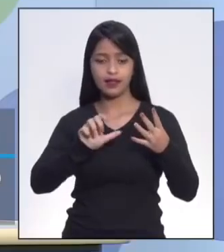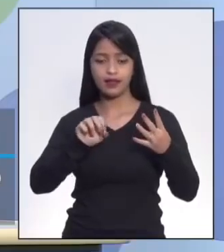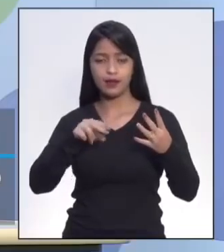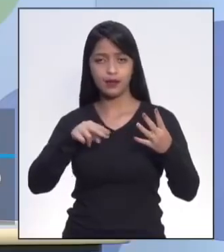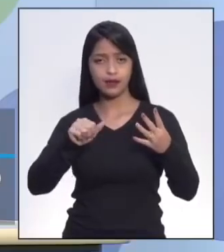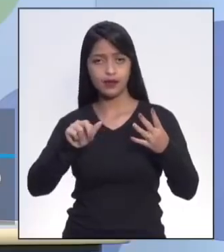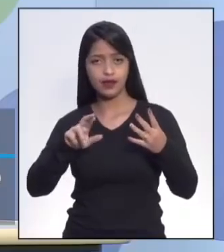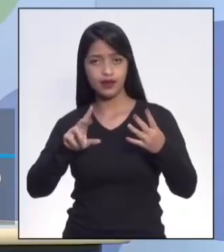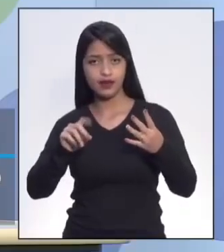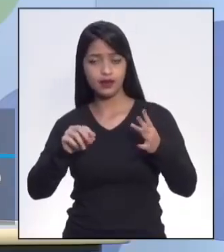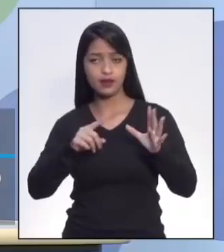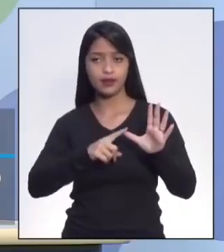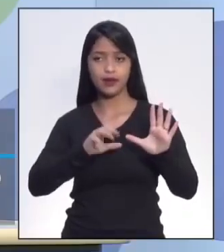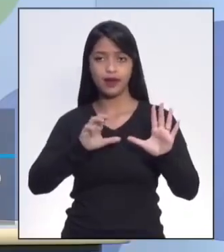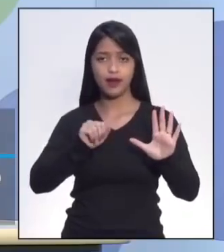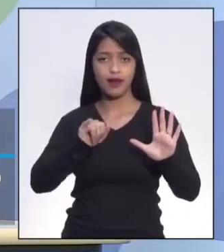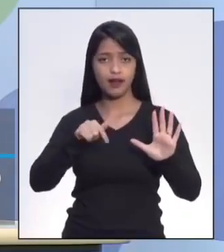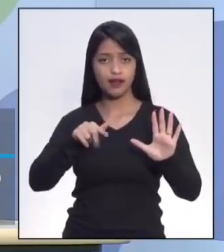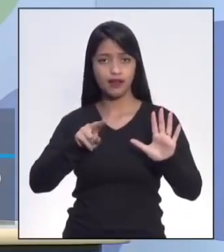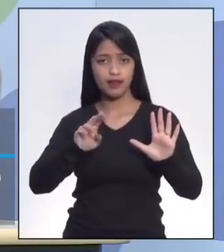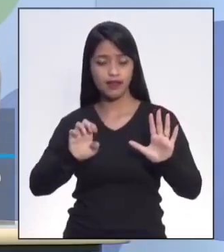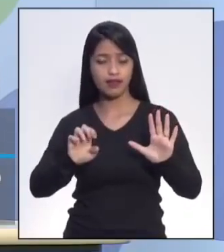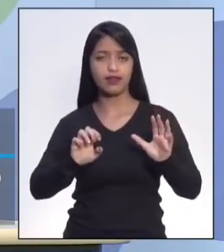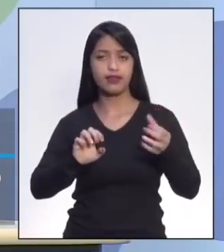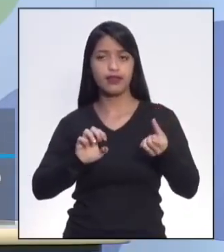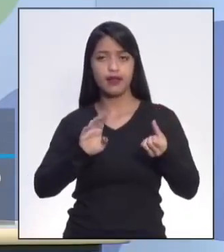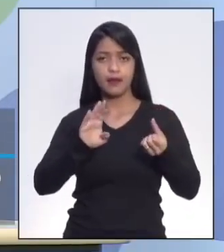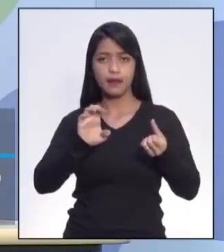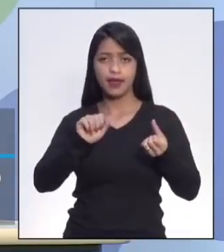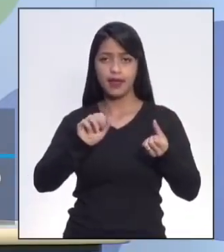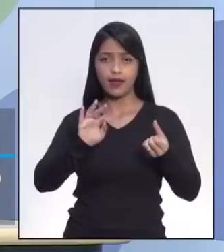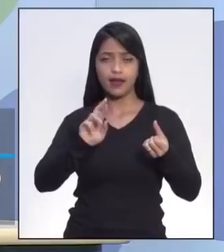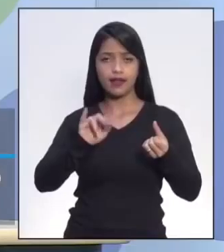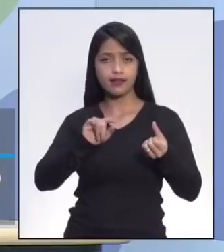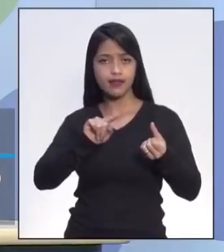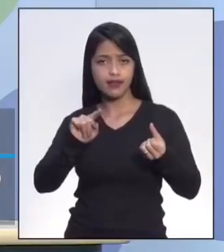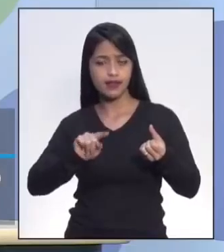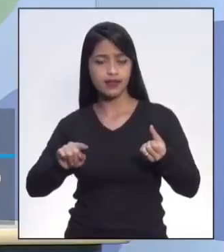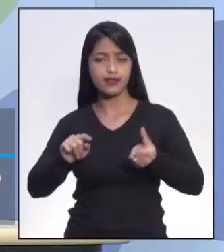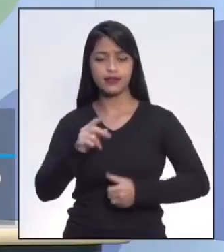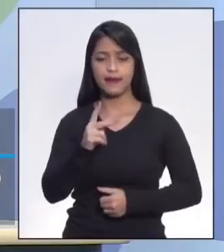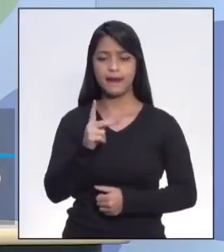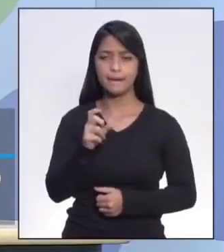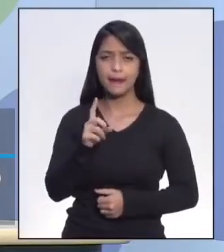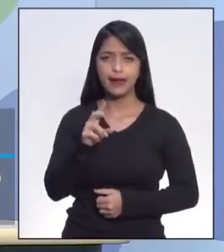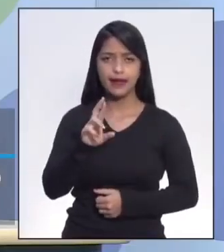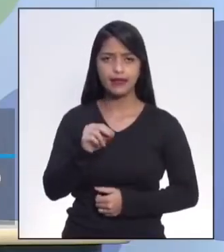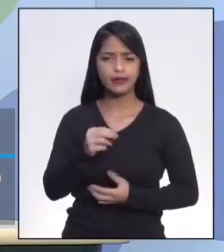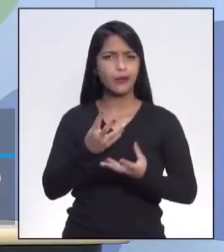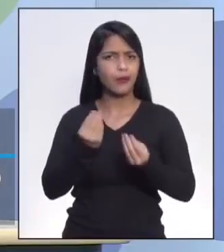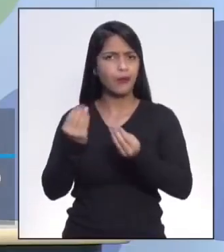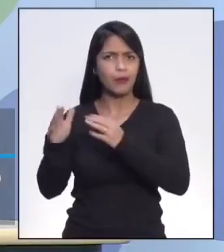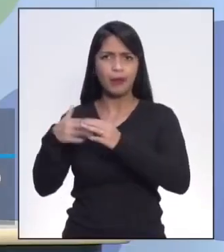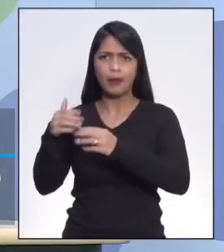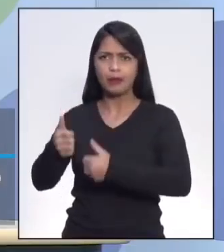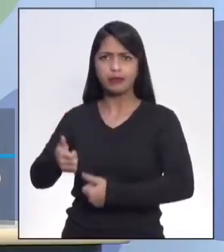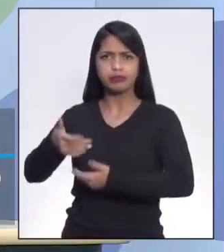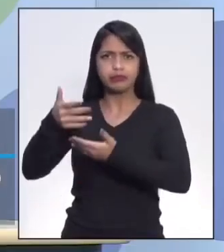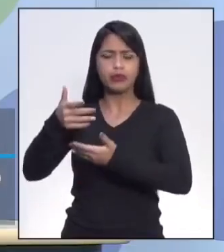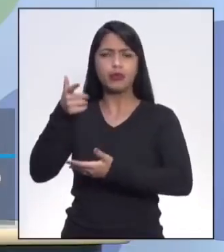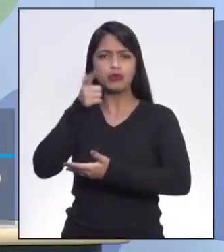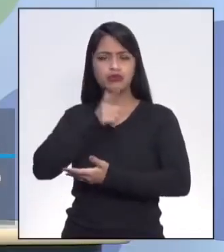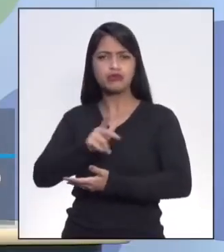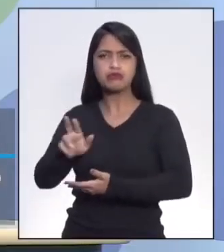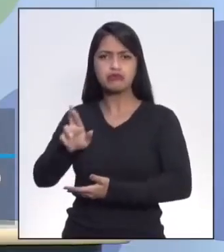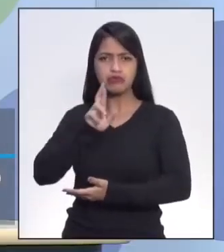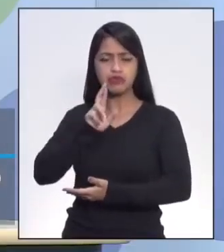Beatriz, Pedro Henrique, enfim. Vou passar aqui uma semana falando o nome do pessoal que que acertou. Todos colocaram um valor aí